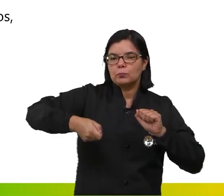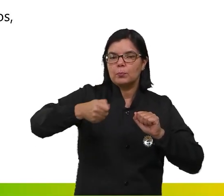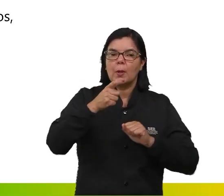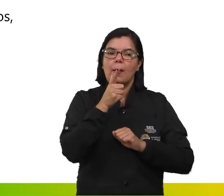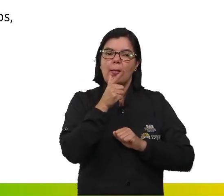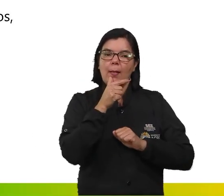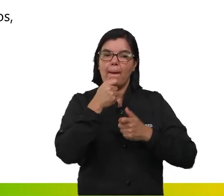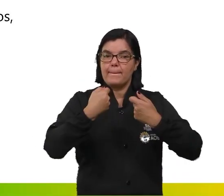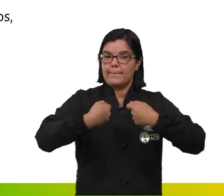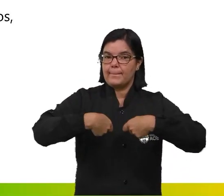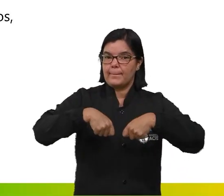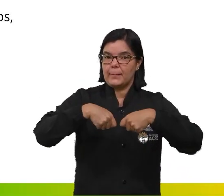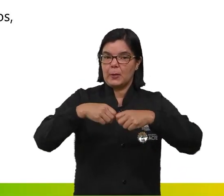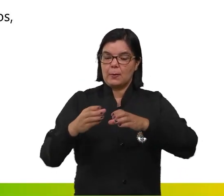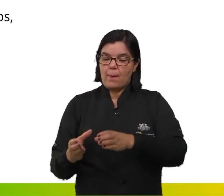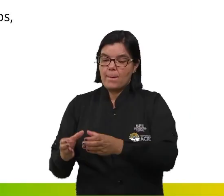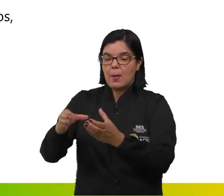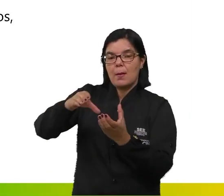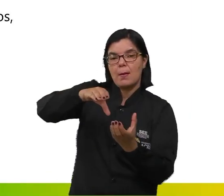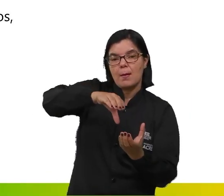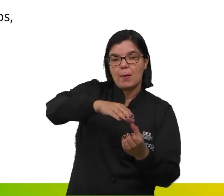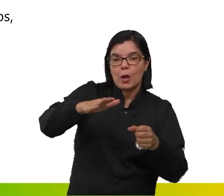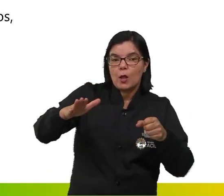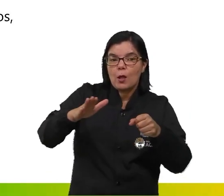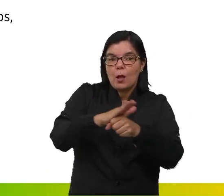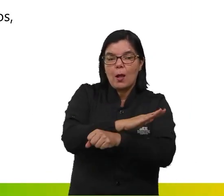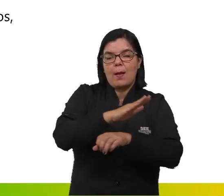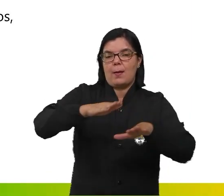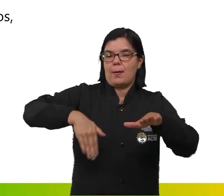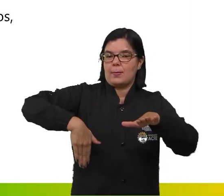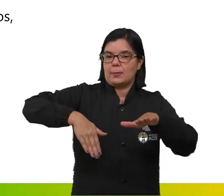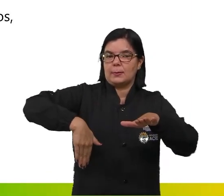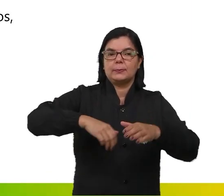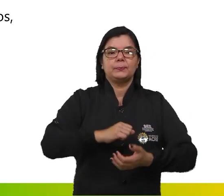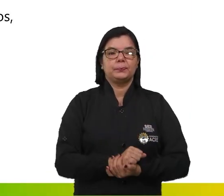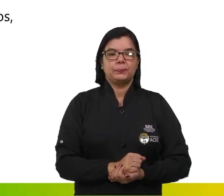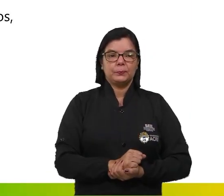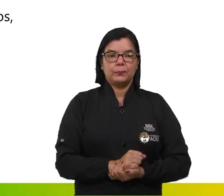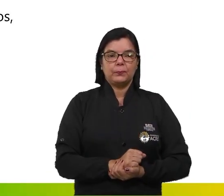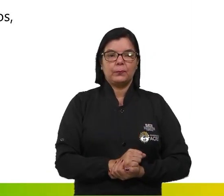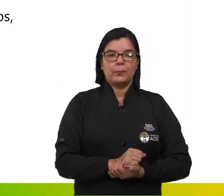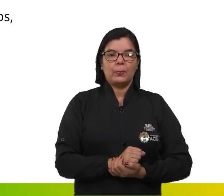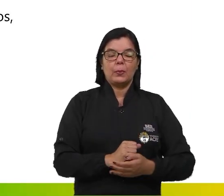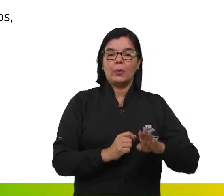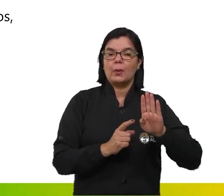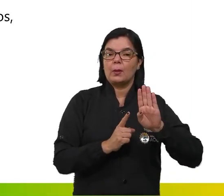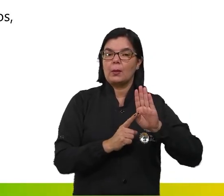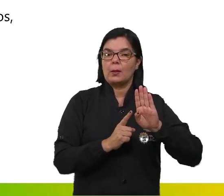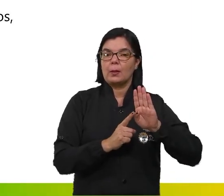serão necessários para encher completamente a piscina?